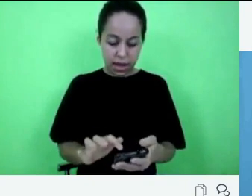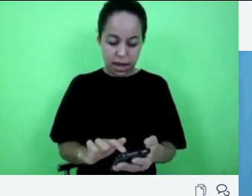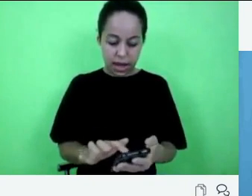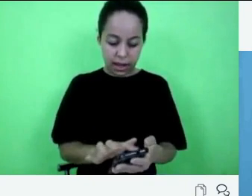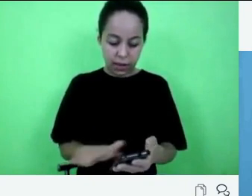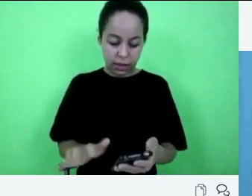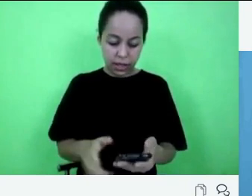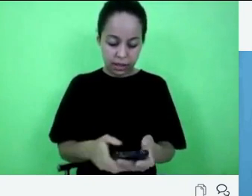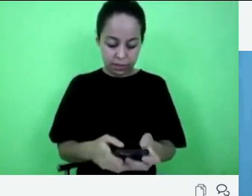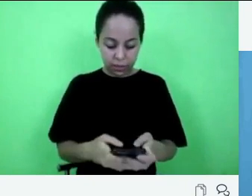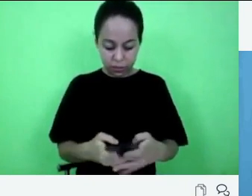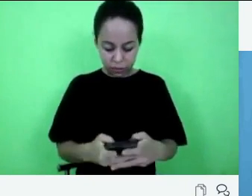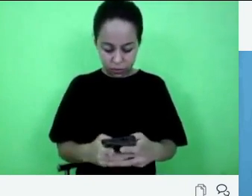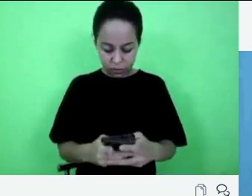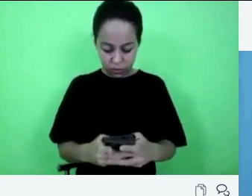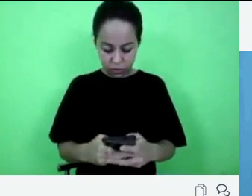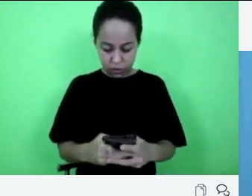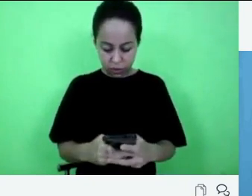É aqui o link.